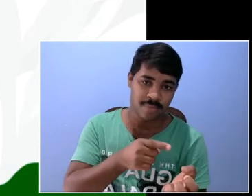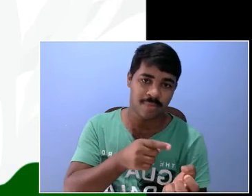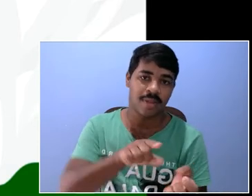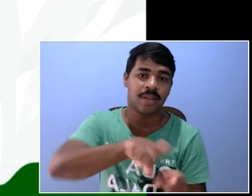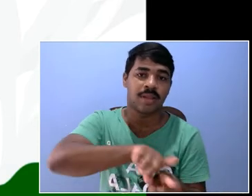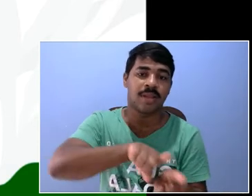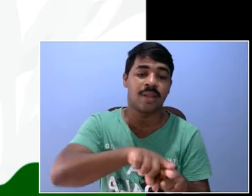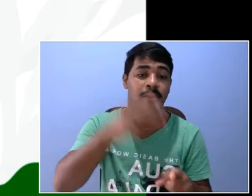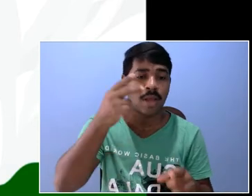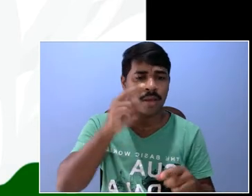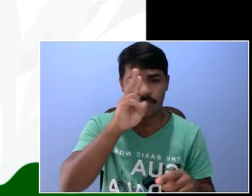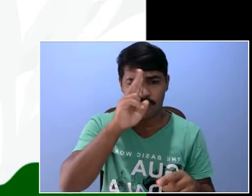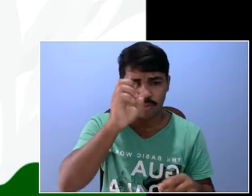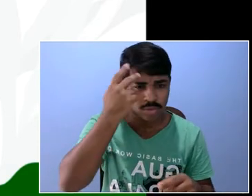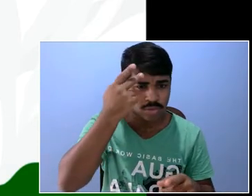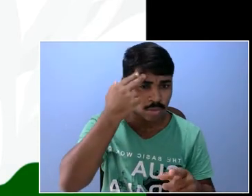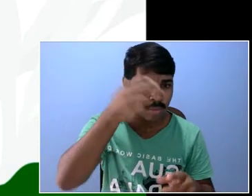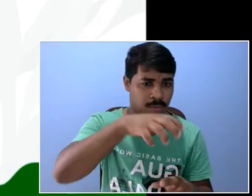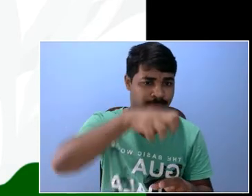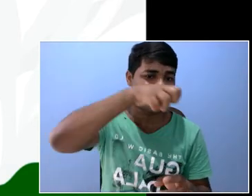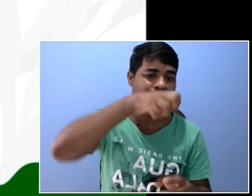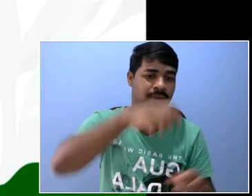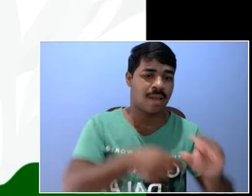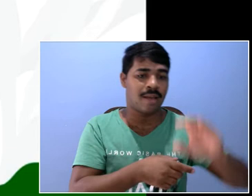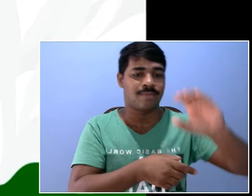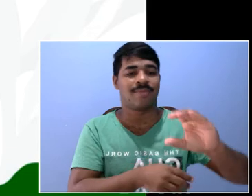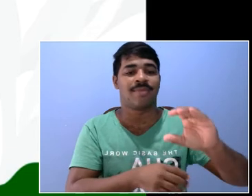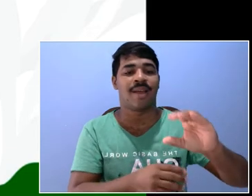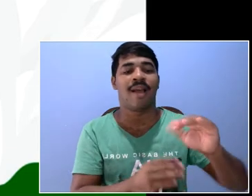e aplicadas em sentidos opostos. Então ela vai o quê? Equilibrar o